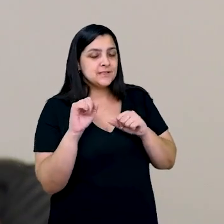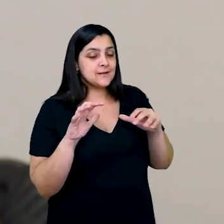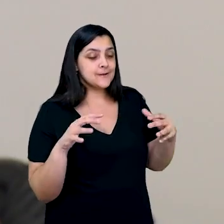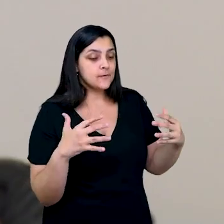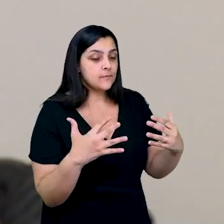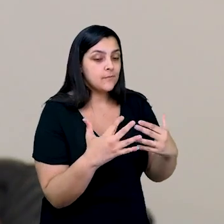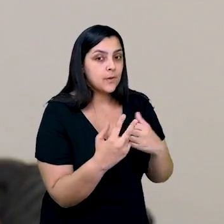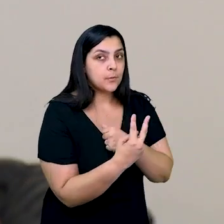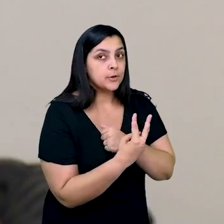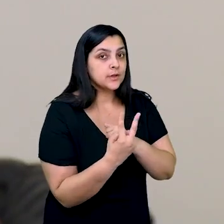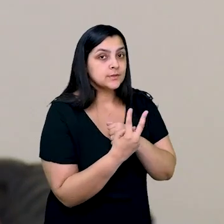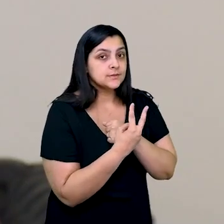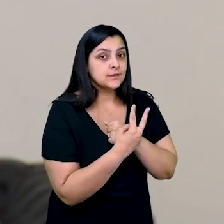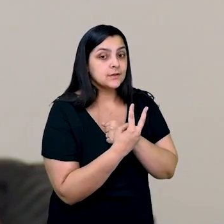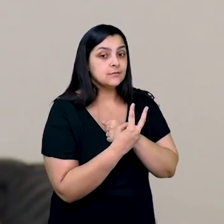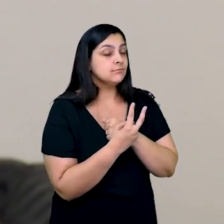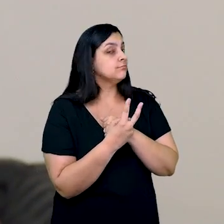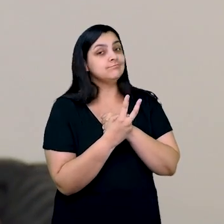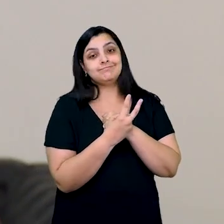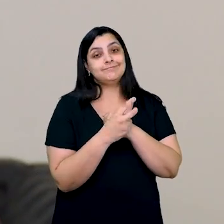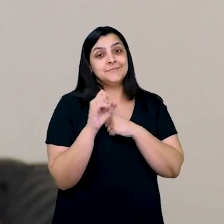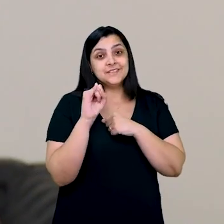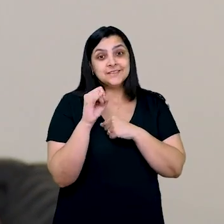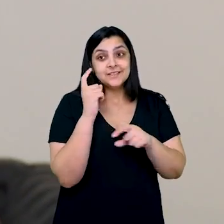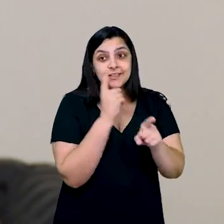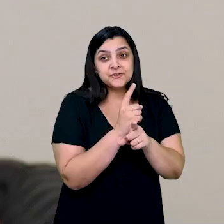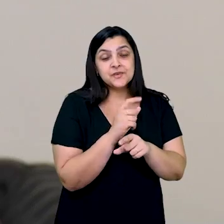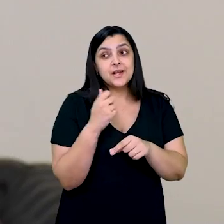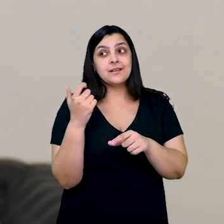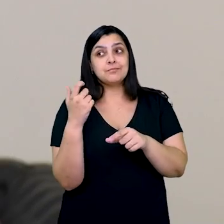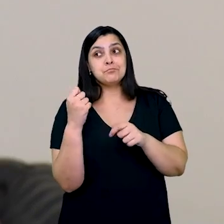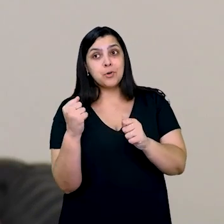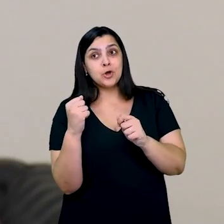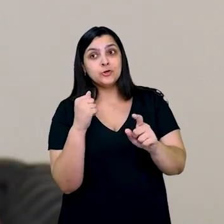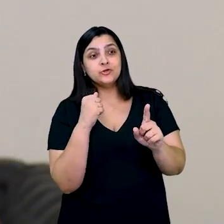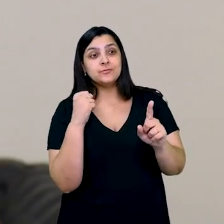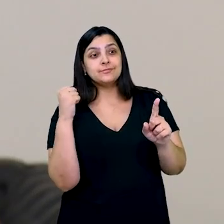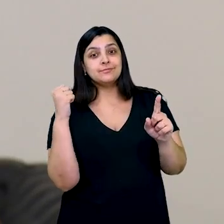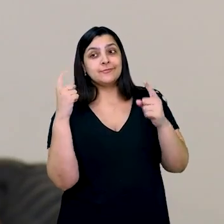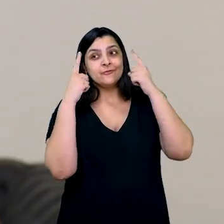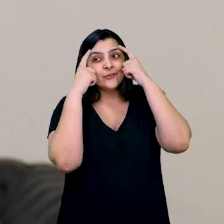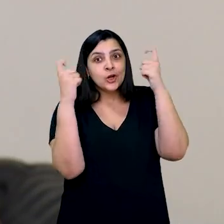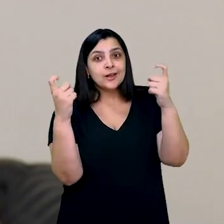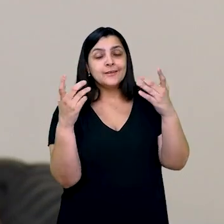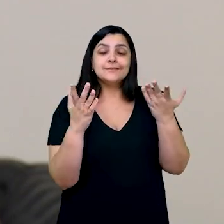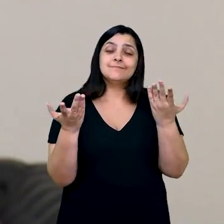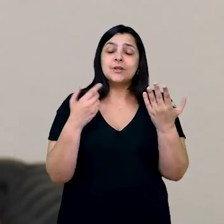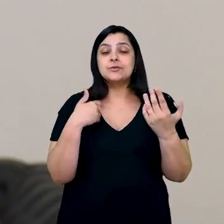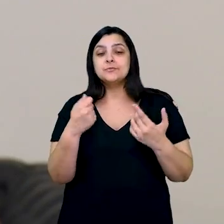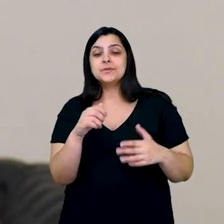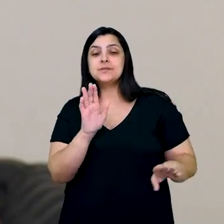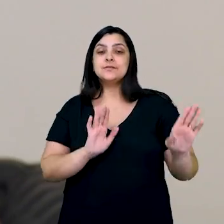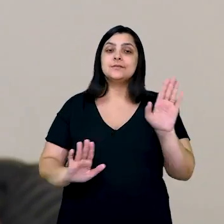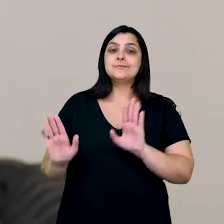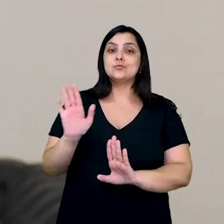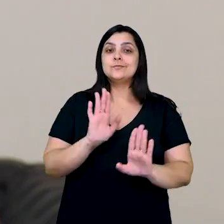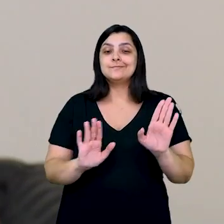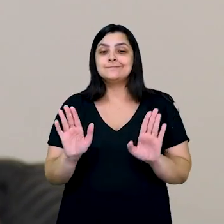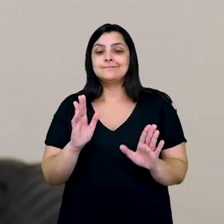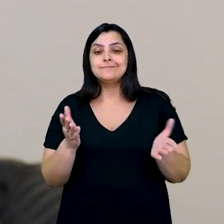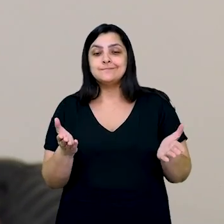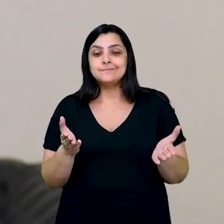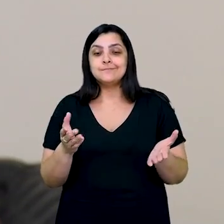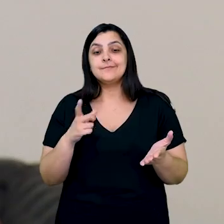estão protegidas, né? Que não vão poder ser identificadas, sofrer violência e assim por diante. Mas se isso for bem executado, aí a gente consegue